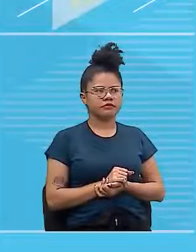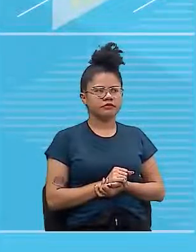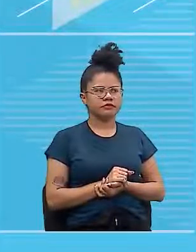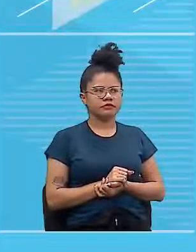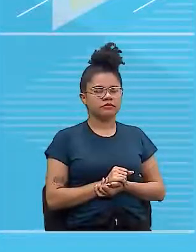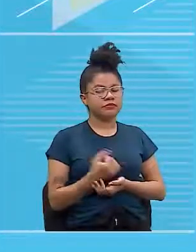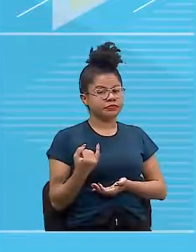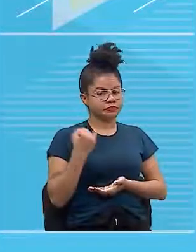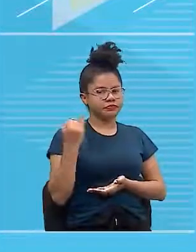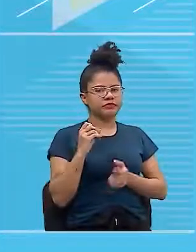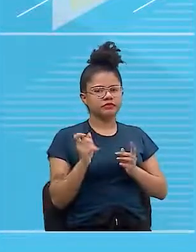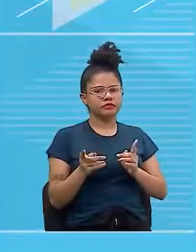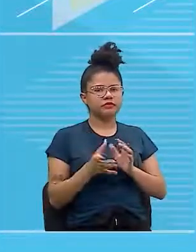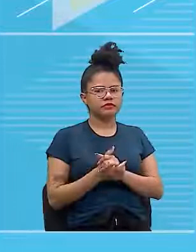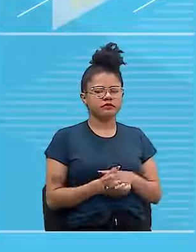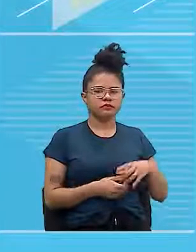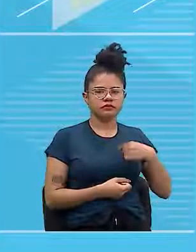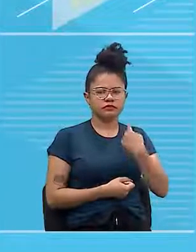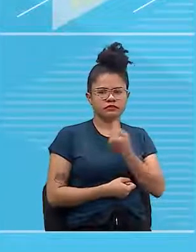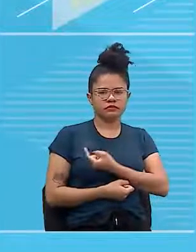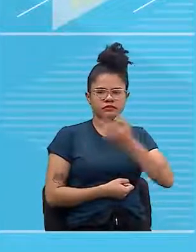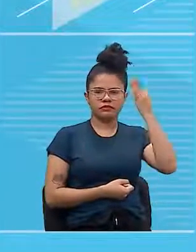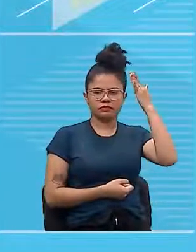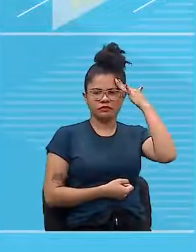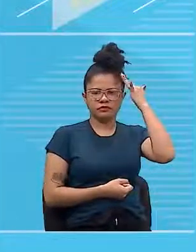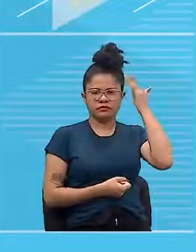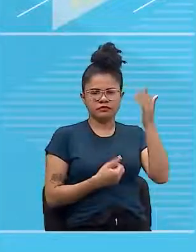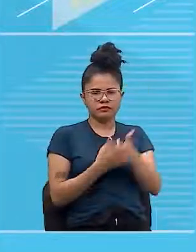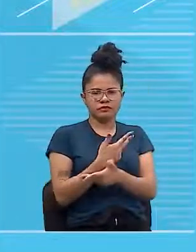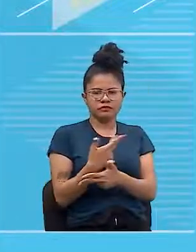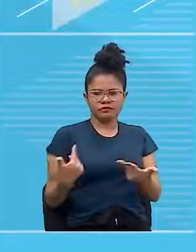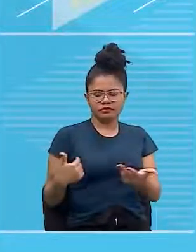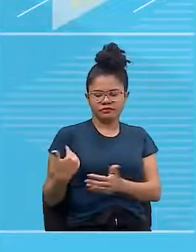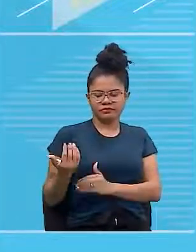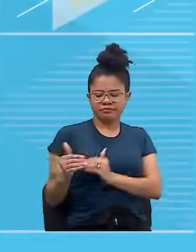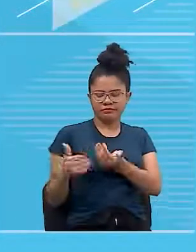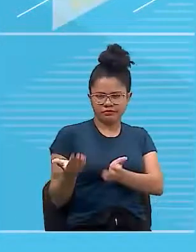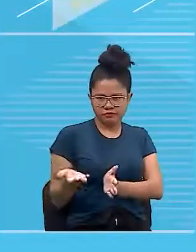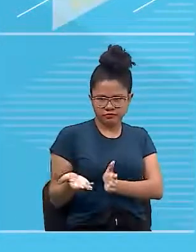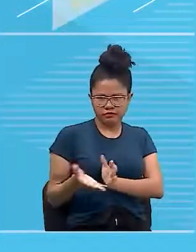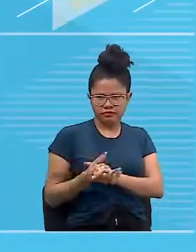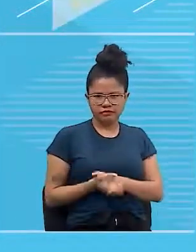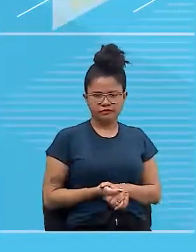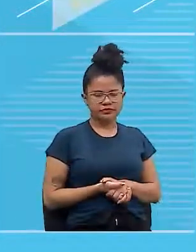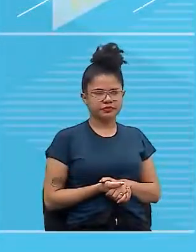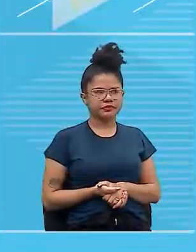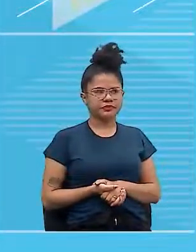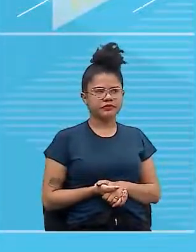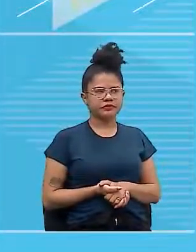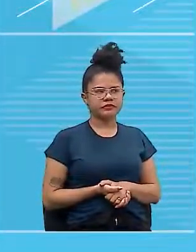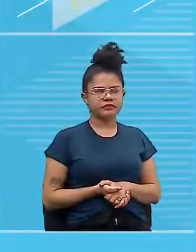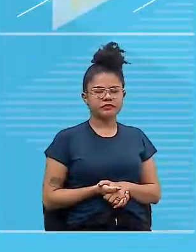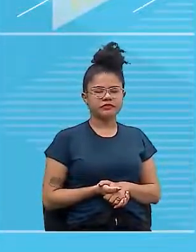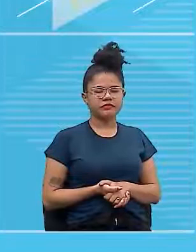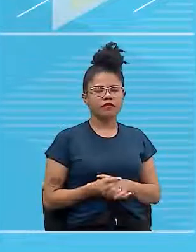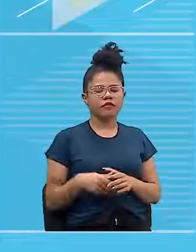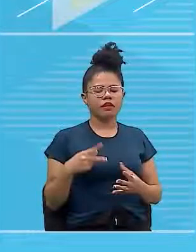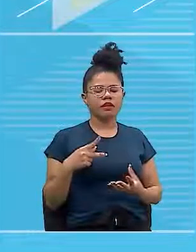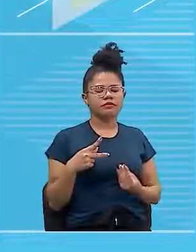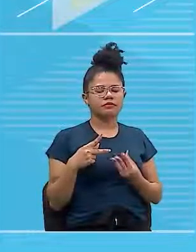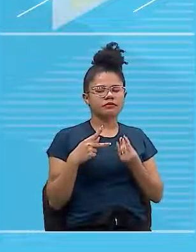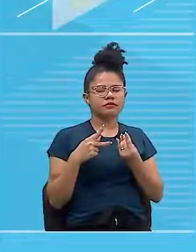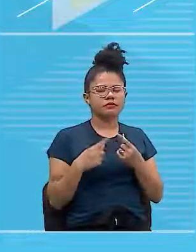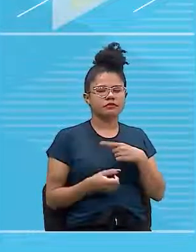e isso é importante a gente para nós entendermos diversos processos metabólicos tá e as proteínas na verdade elas são